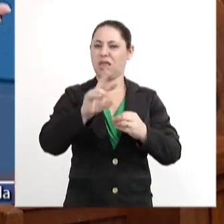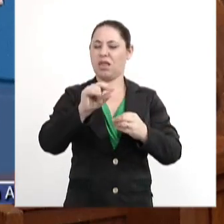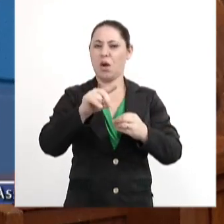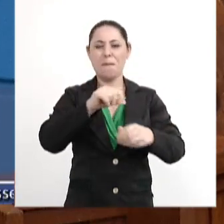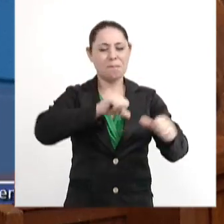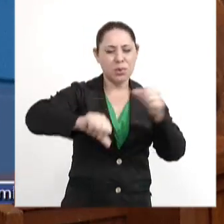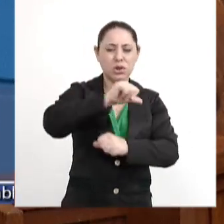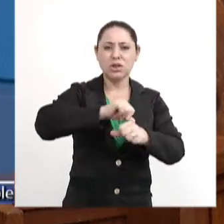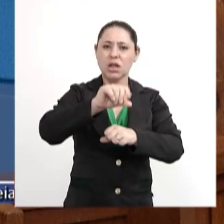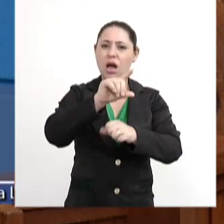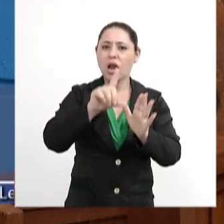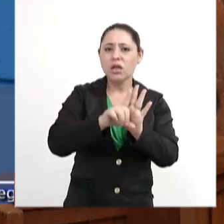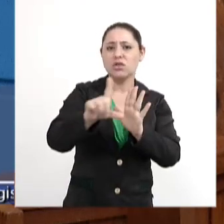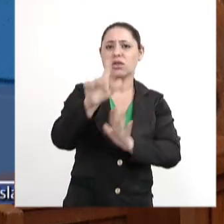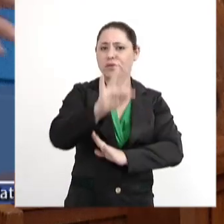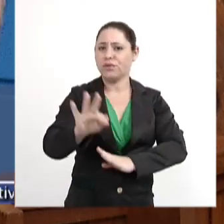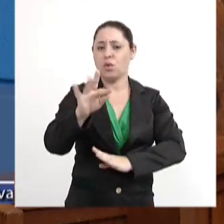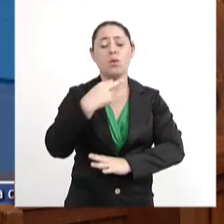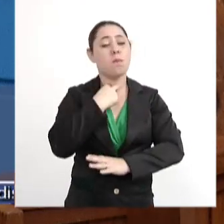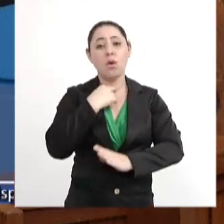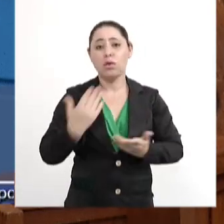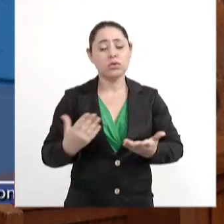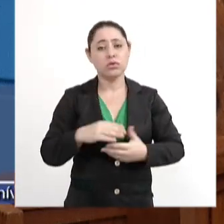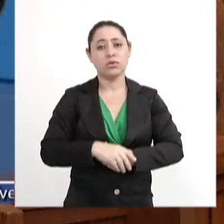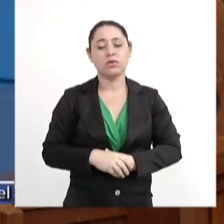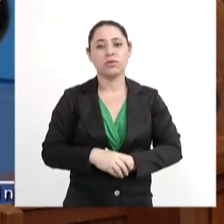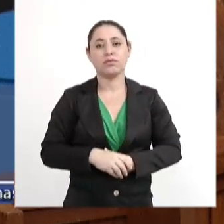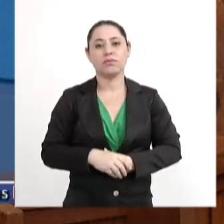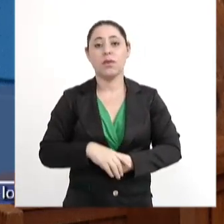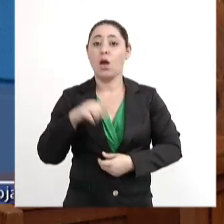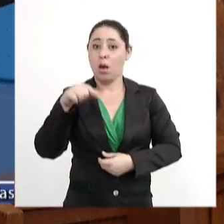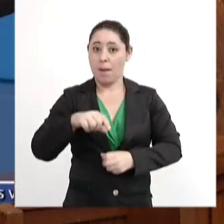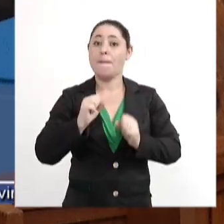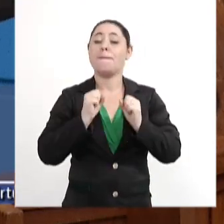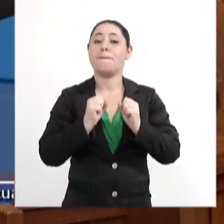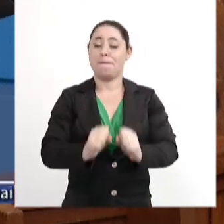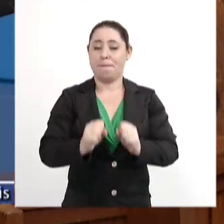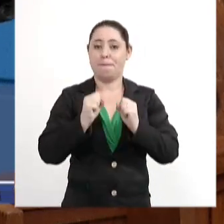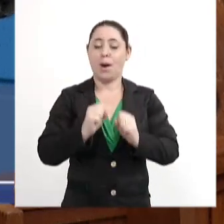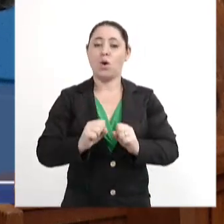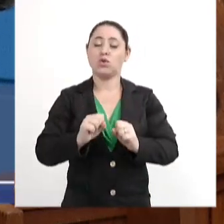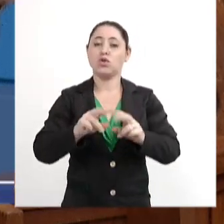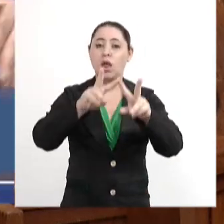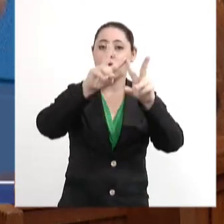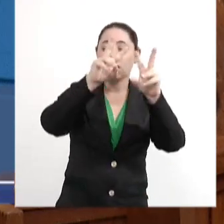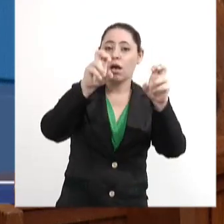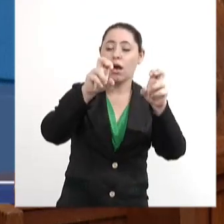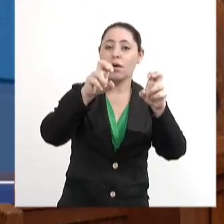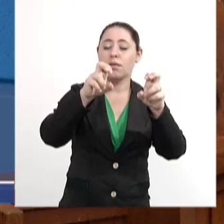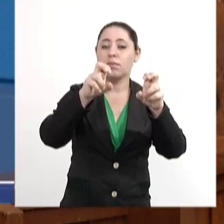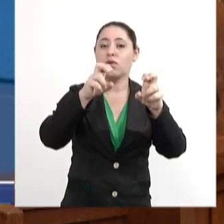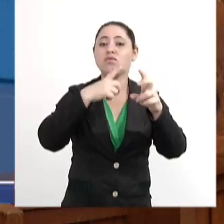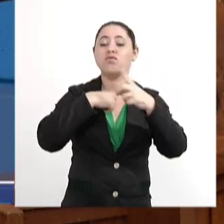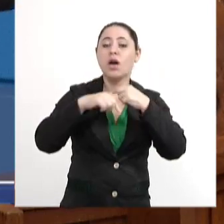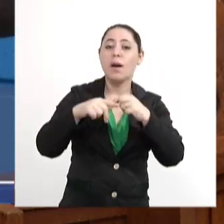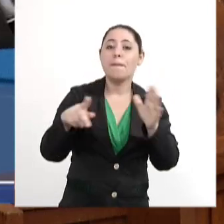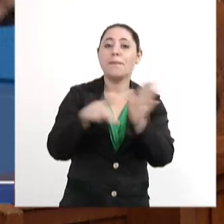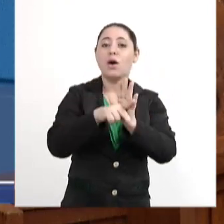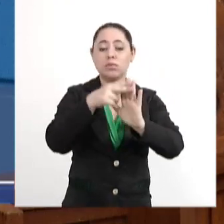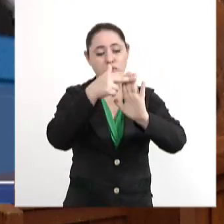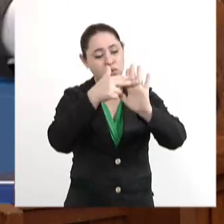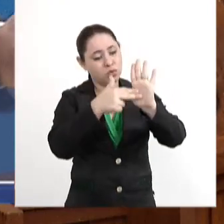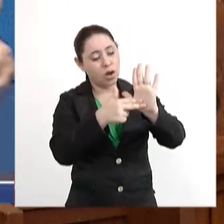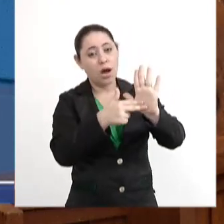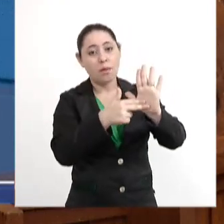posso modificar a legislação federal. Nesse caso, eu poderia, em assunto de peculiar interesse local, estabelecer normas